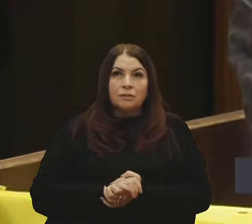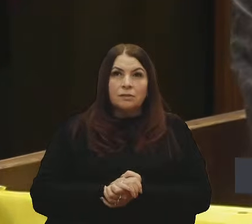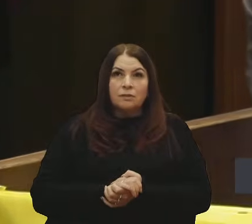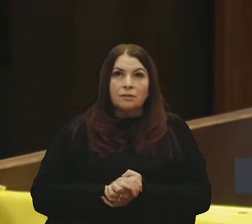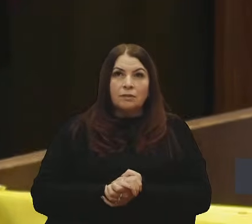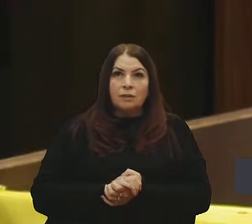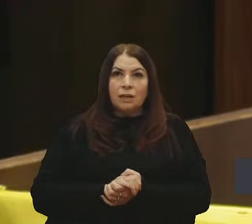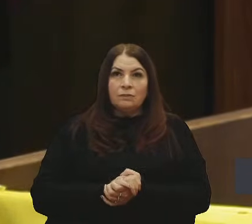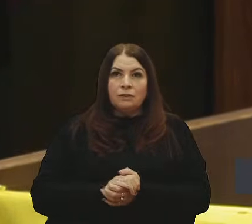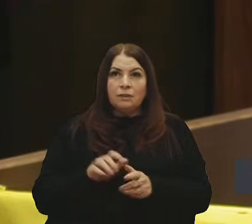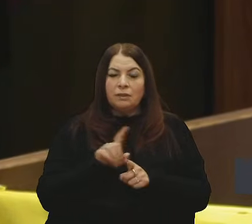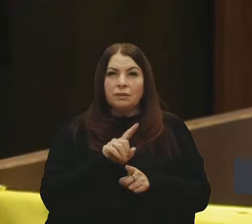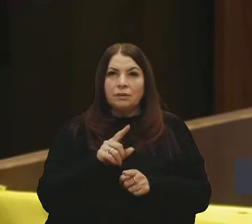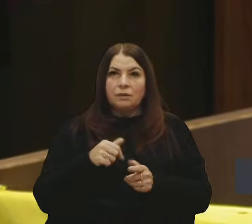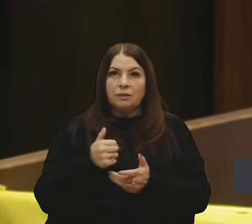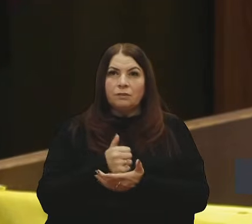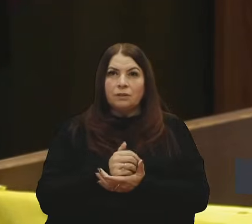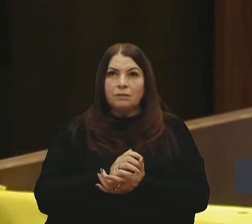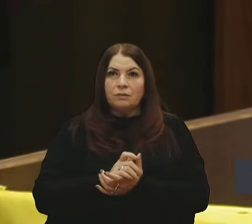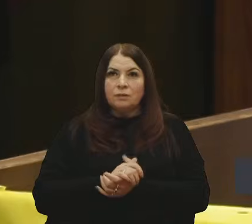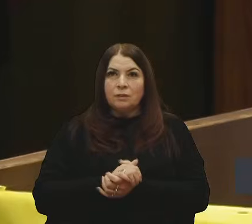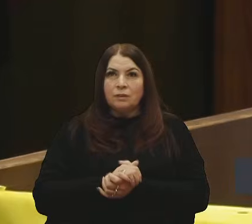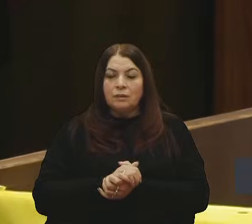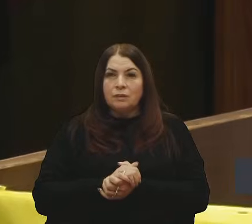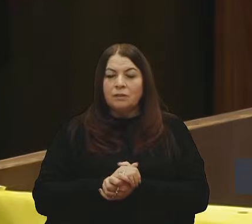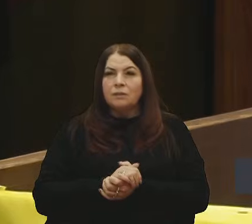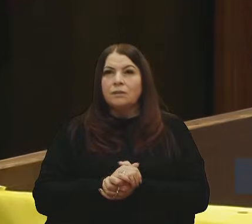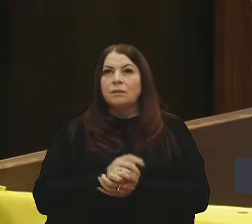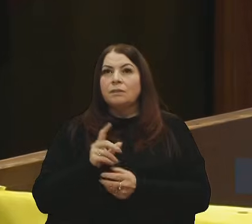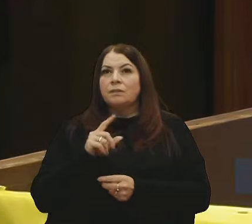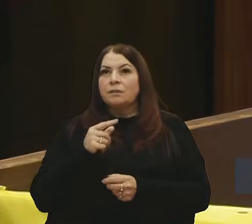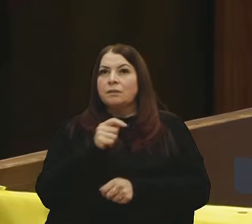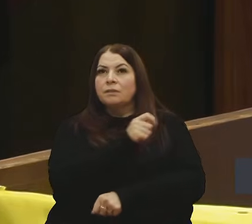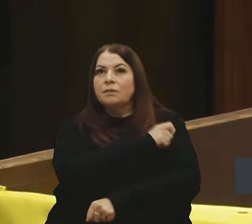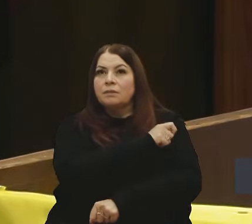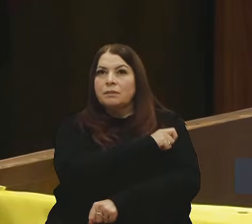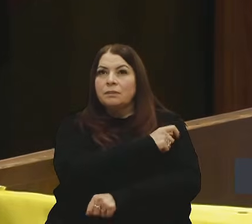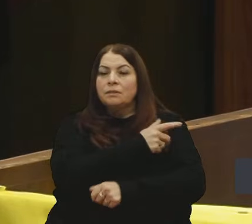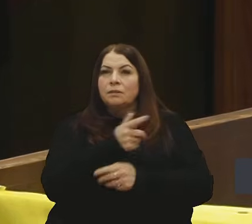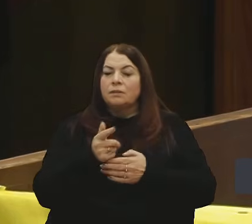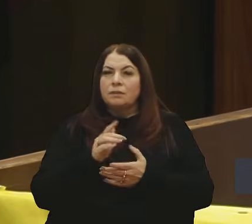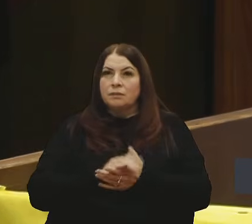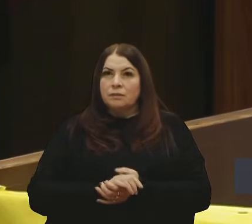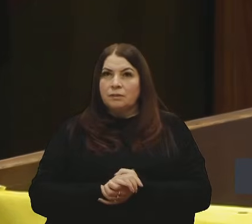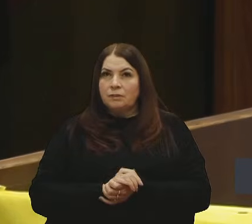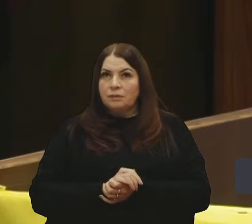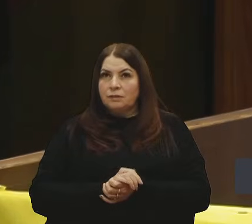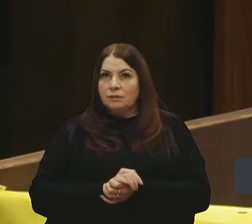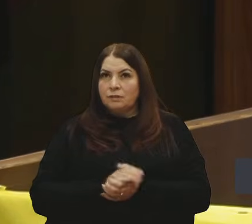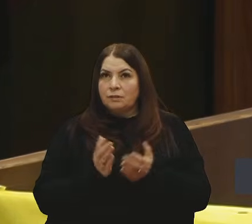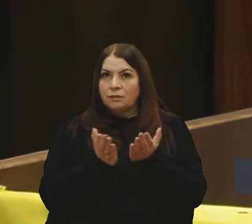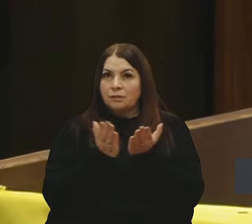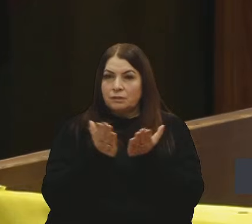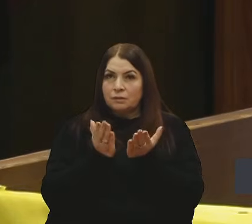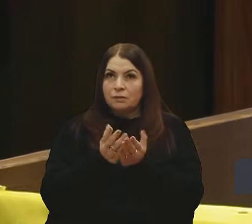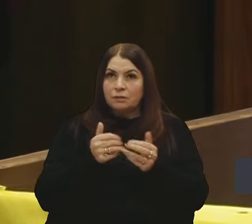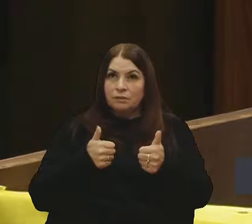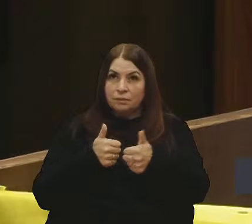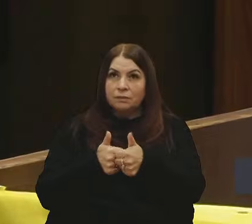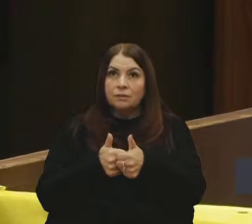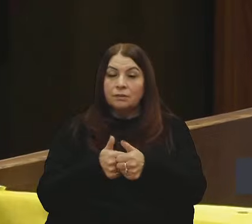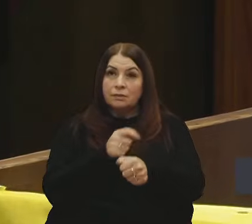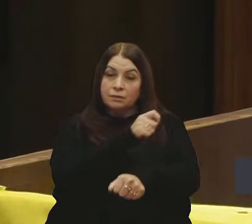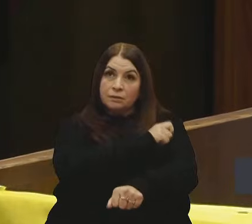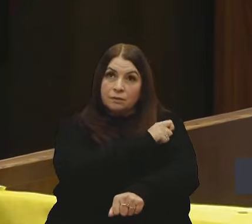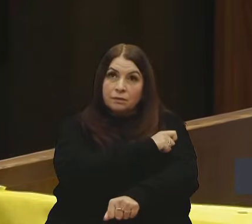vejo que, basicamente, a gente deveria buscar mais estudantes, mais pessoas, literalmente, que estão estudando, pessoas próximas ao